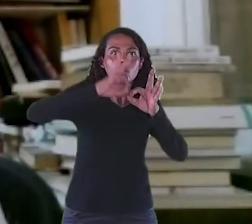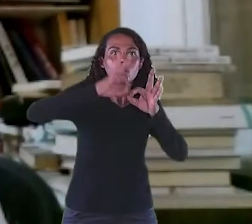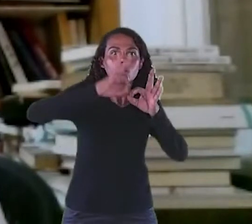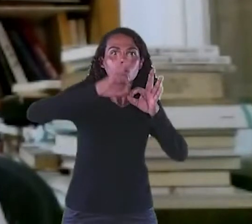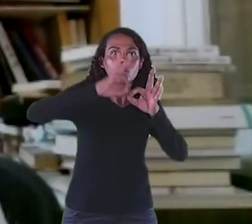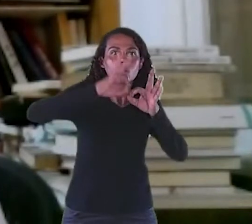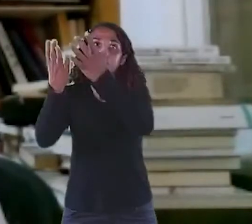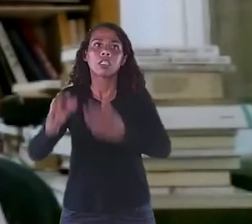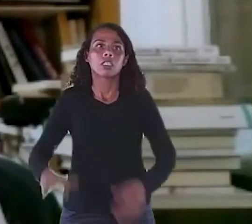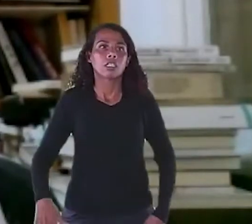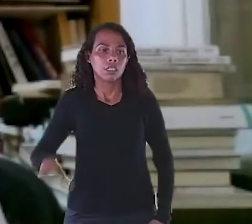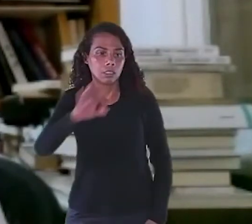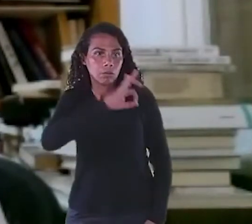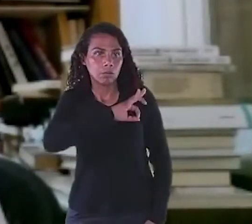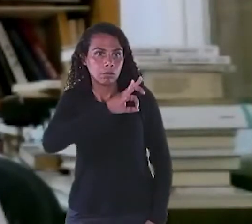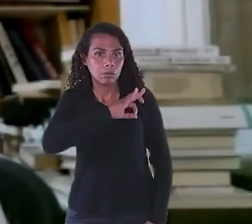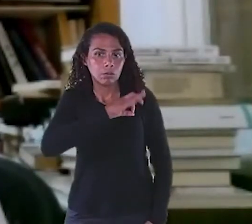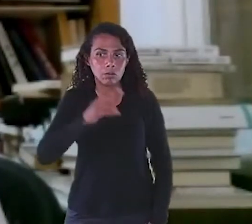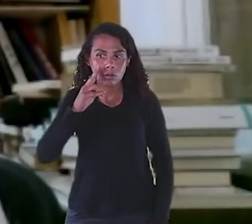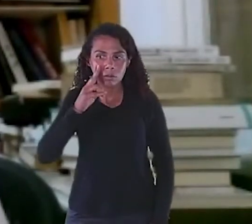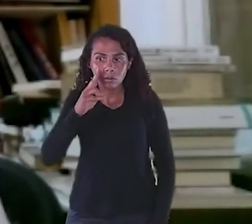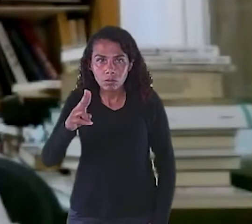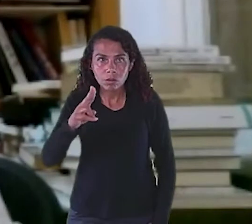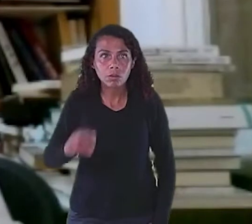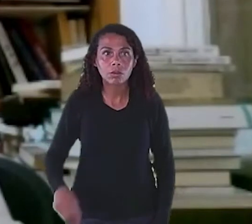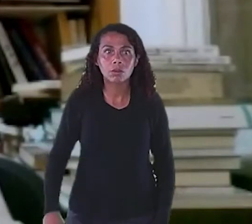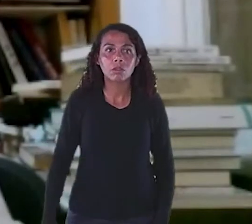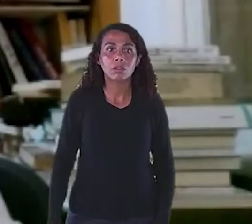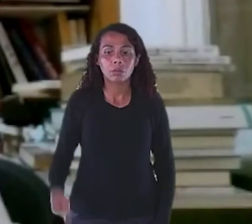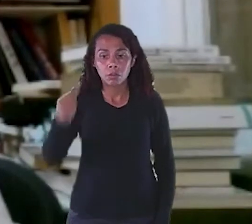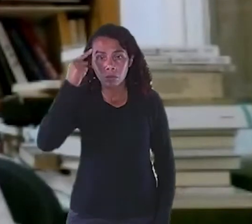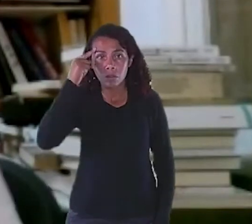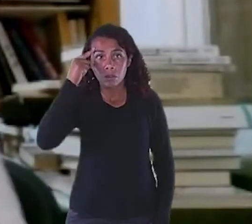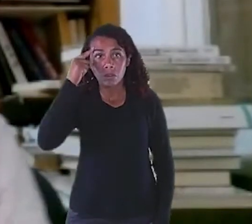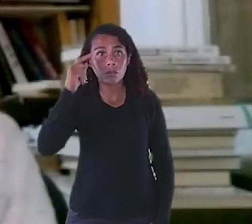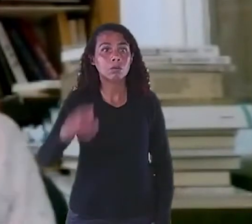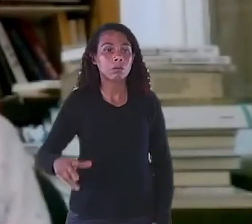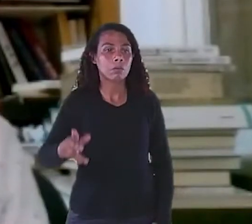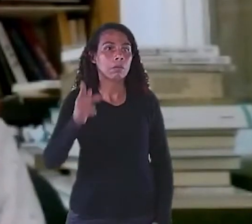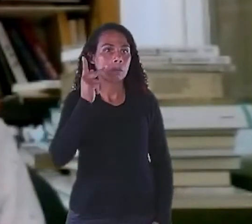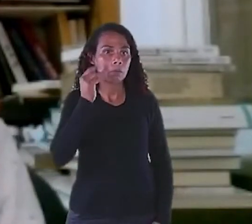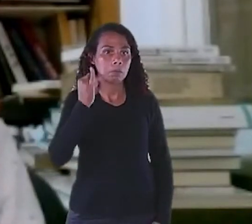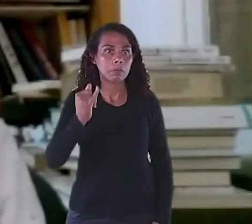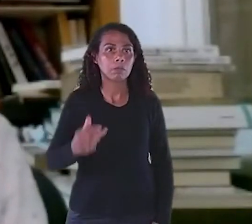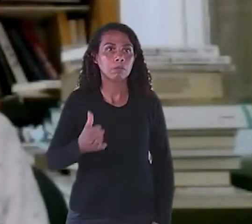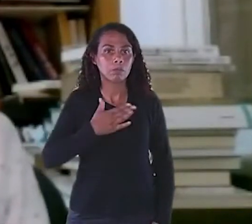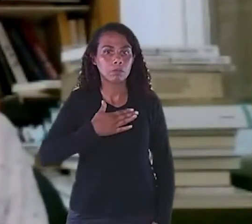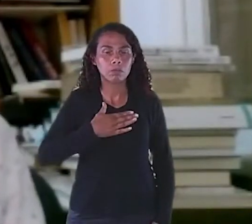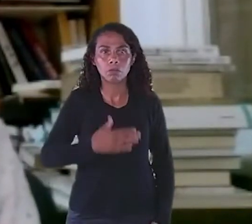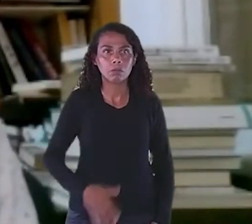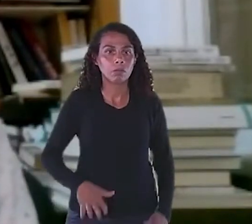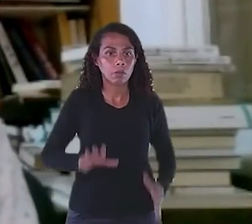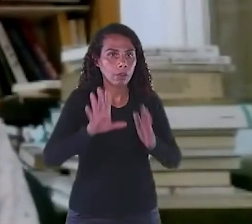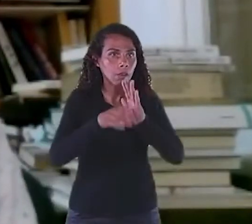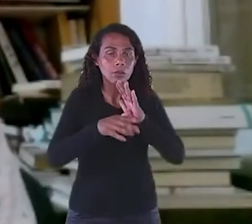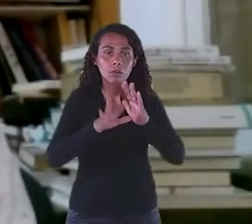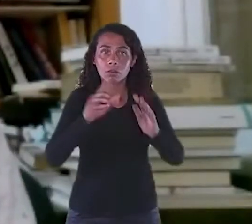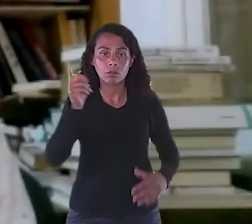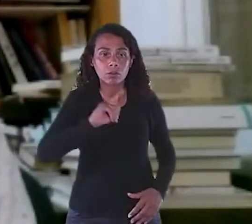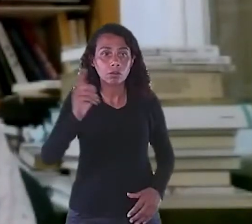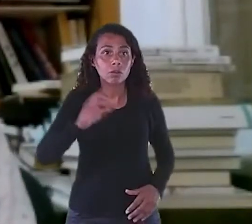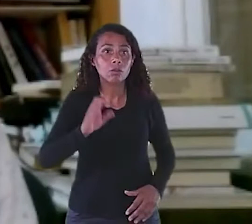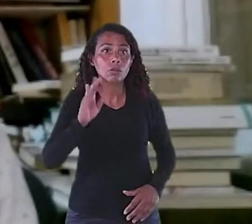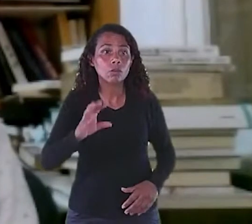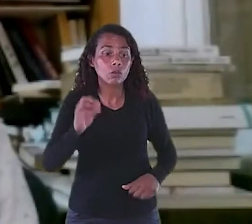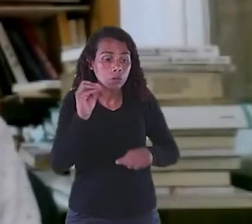ele não fazia, de forma alguma. Né? Mais tarde veio a existir um prêmio